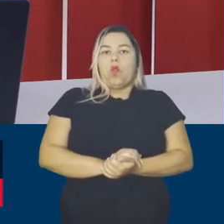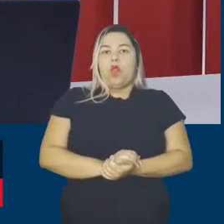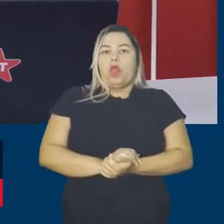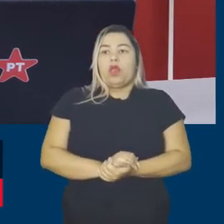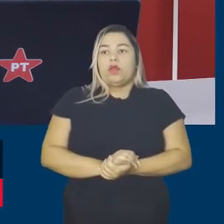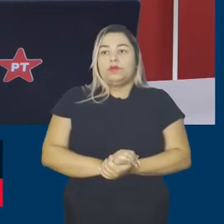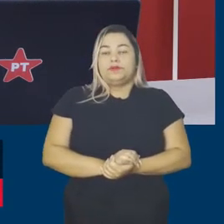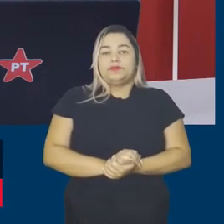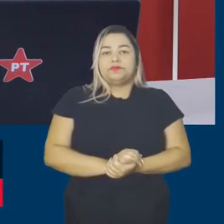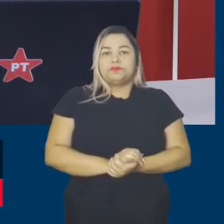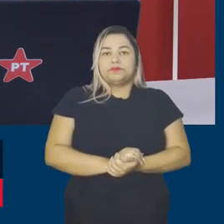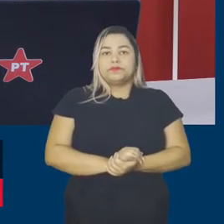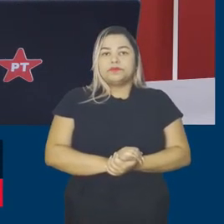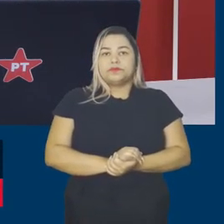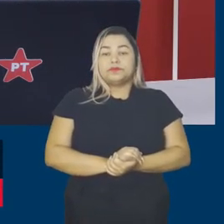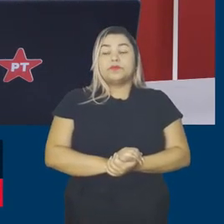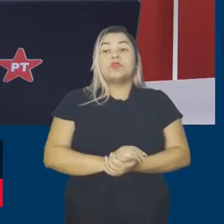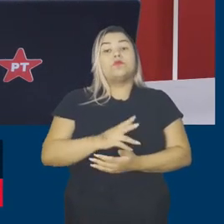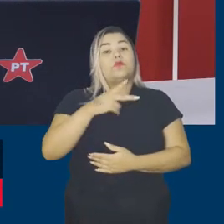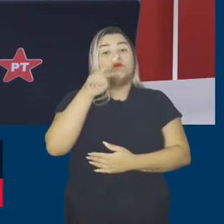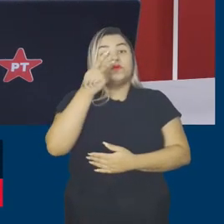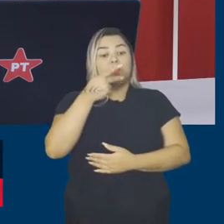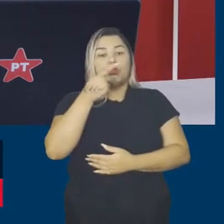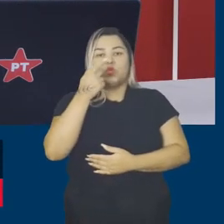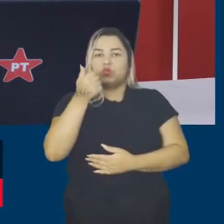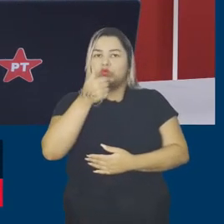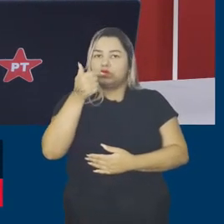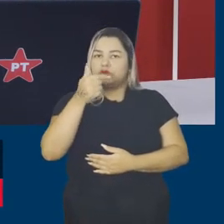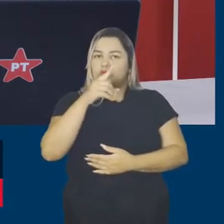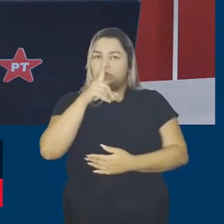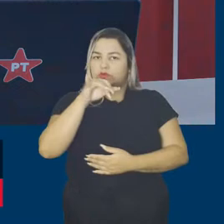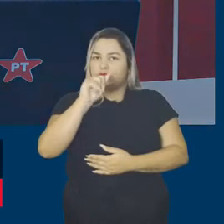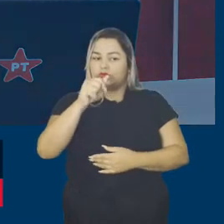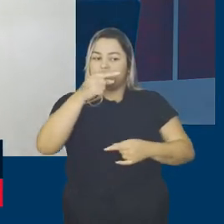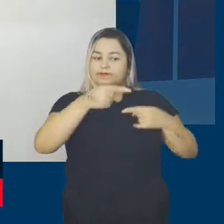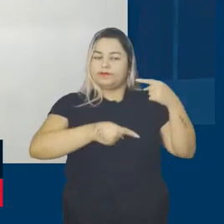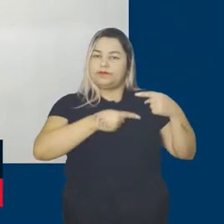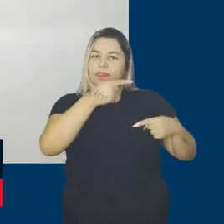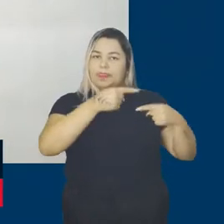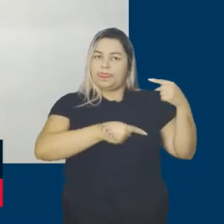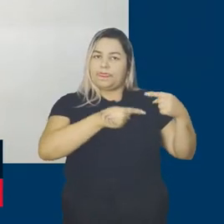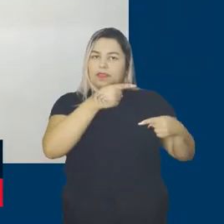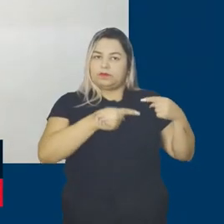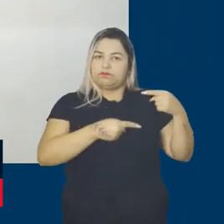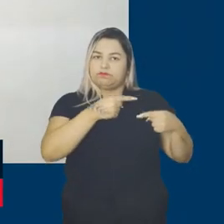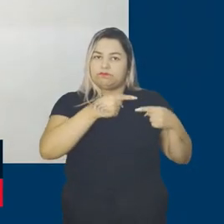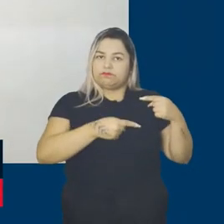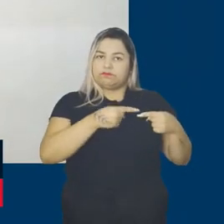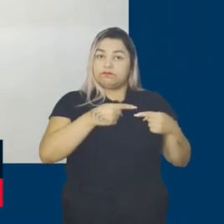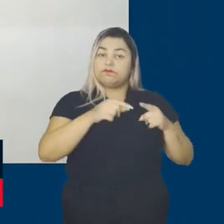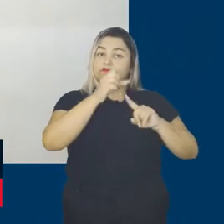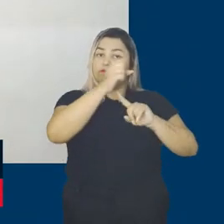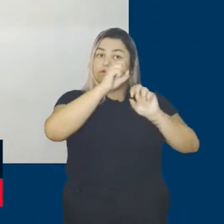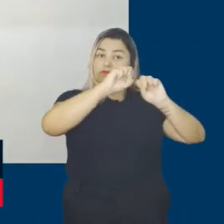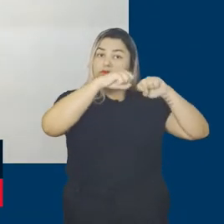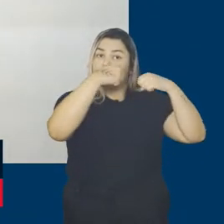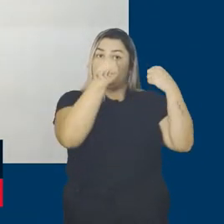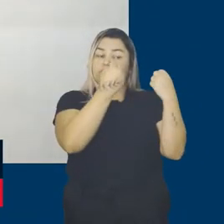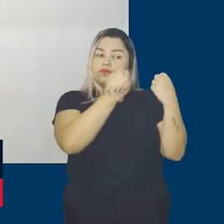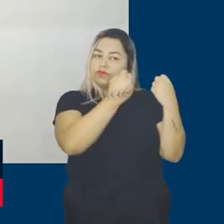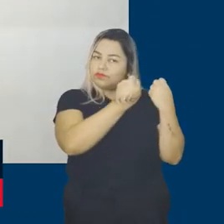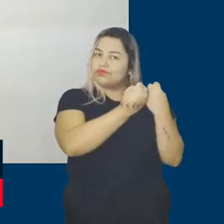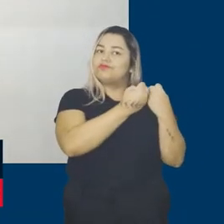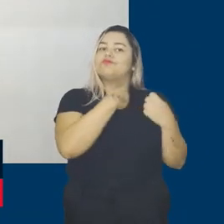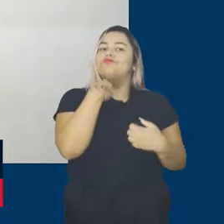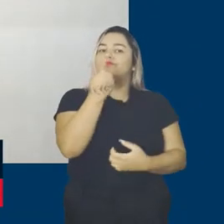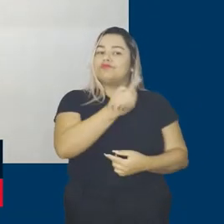Amanda, como eu disse, o segundo dia que nós discutimos, né, no seminário, nós discutimos o